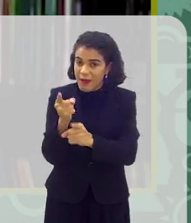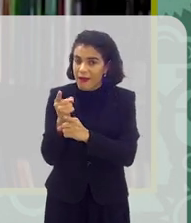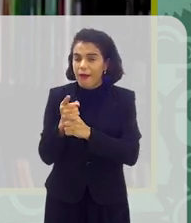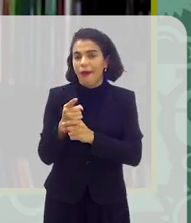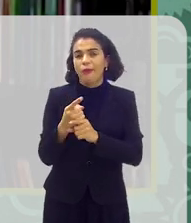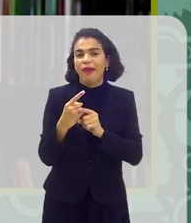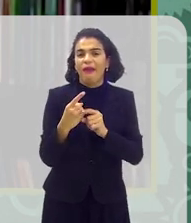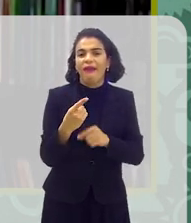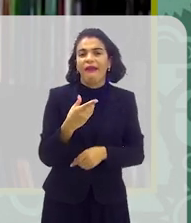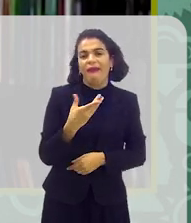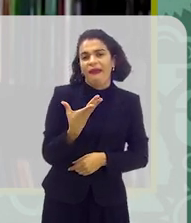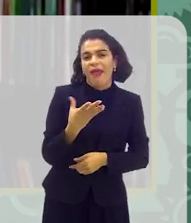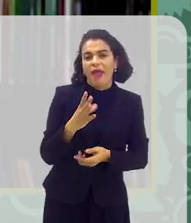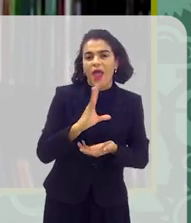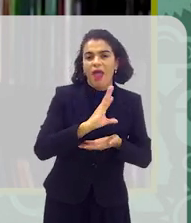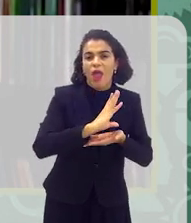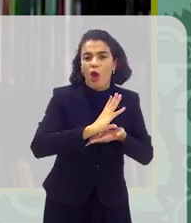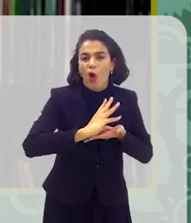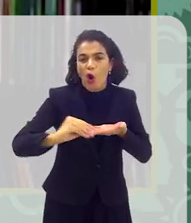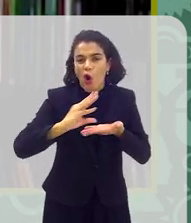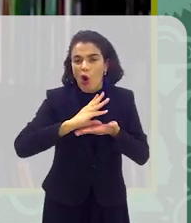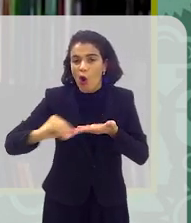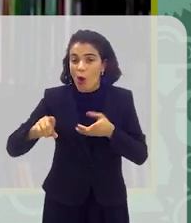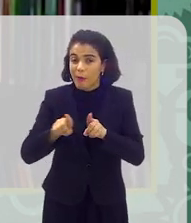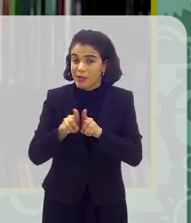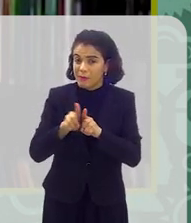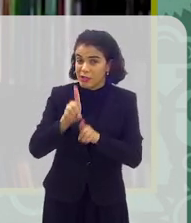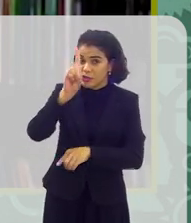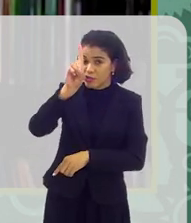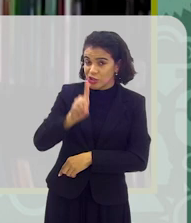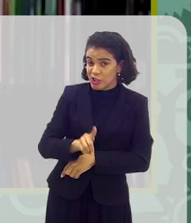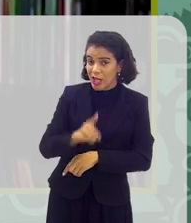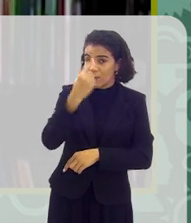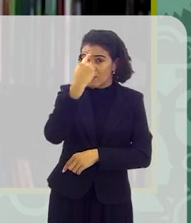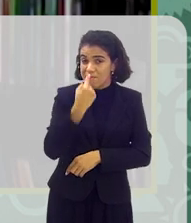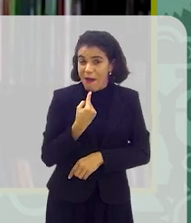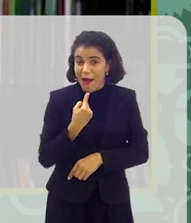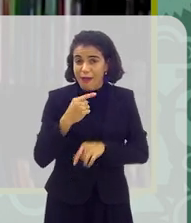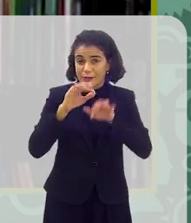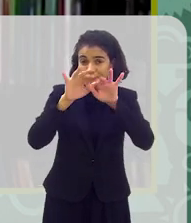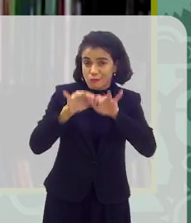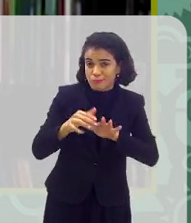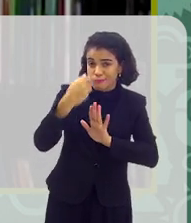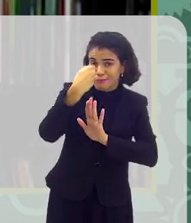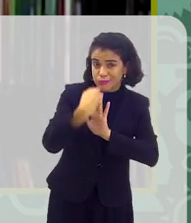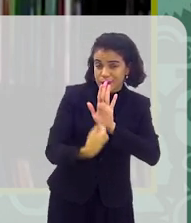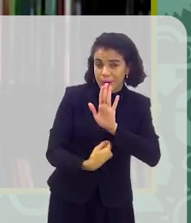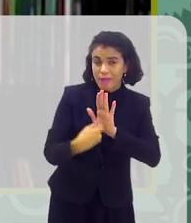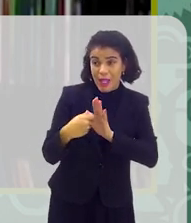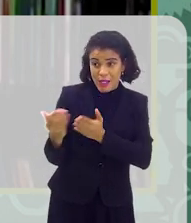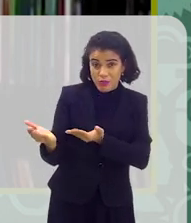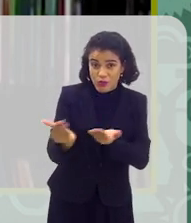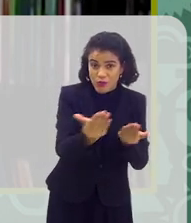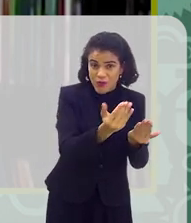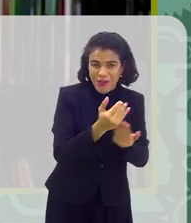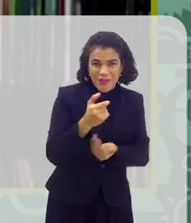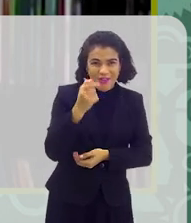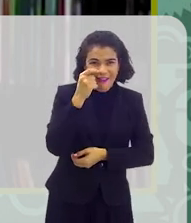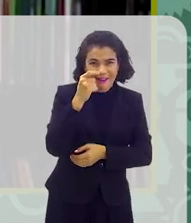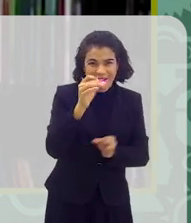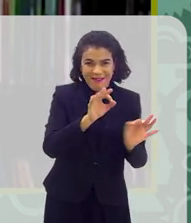identificar é a questão do plágio, a questão do direito autoral. E para a juventude que está nos